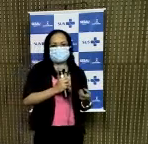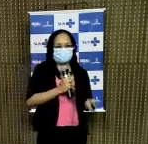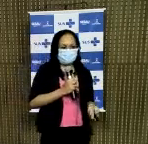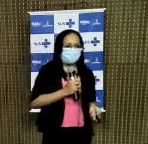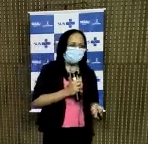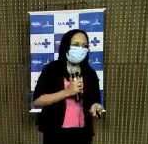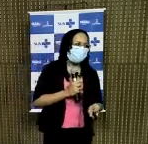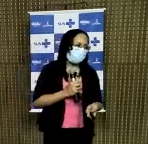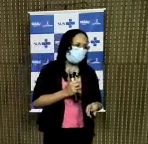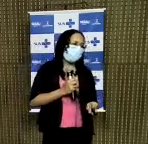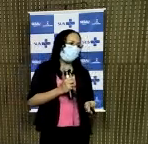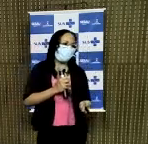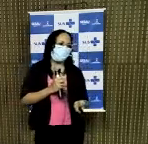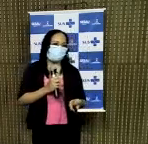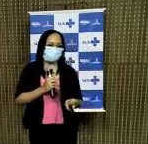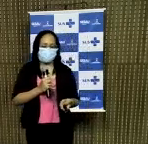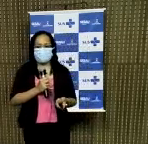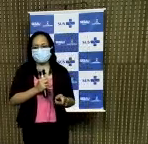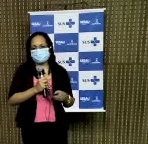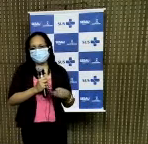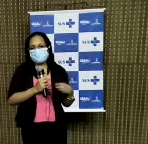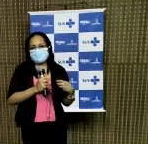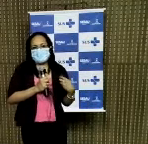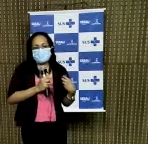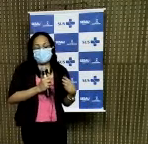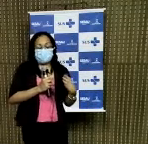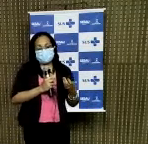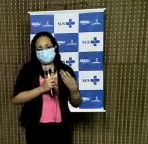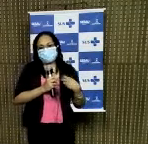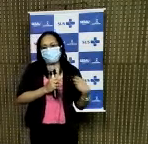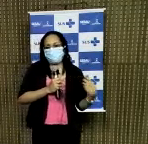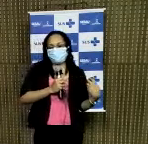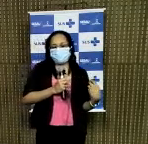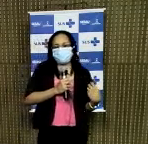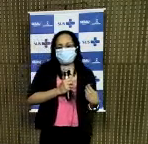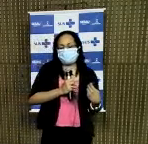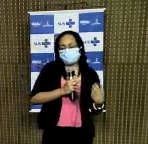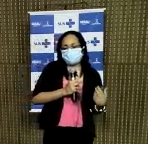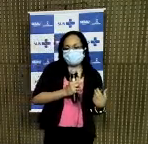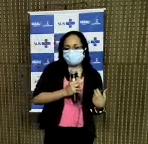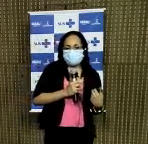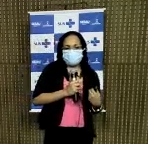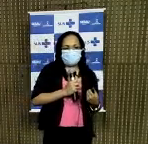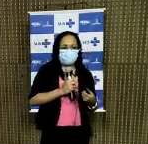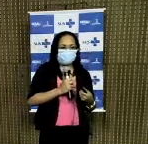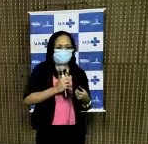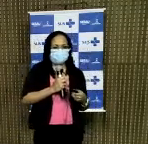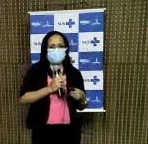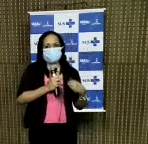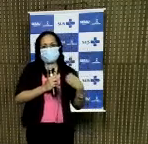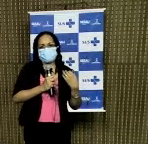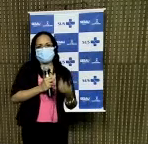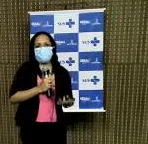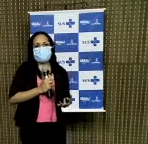na unidade, já é implantada a consulta farmacêutica, porém, né, nos anos anteriores, a gente não